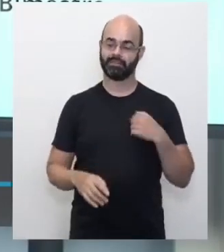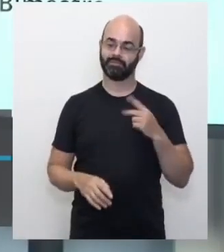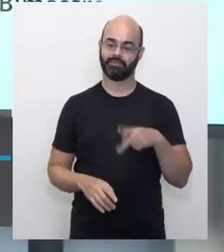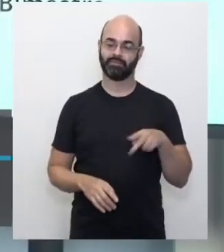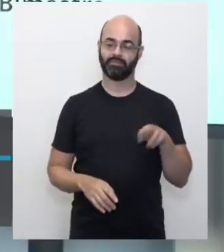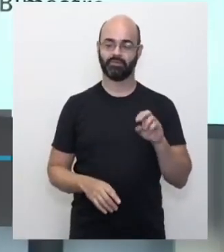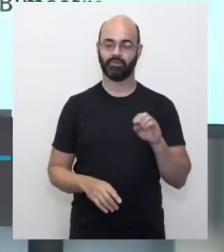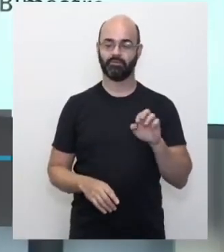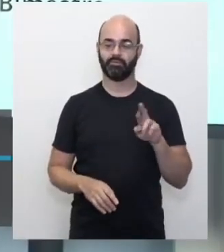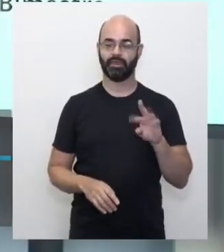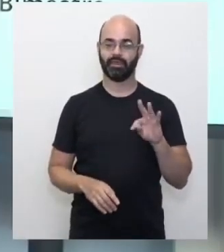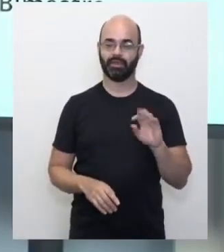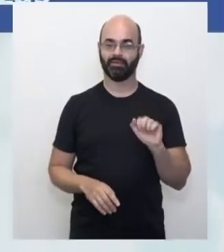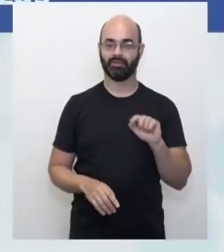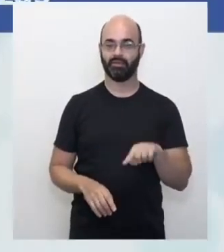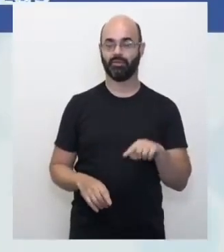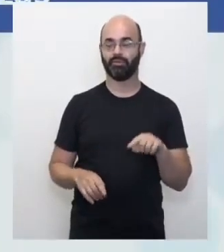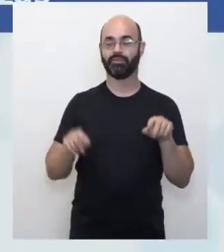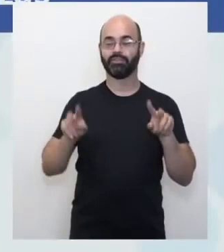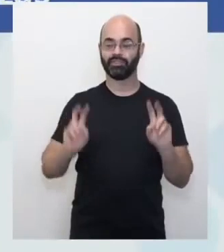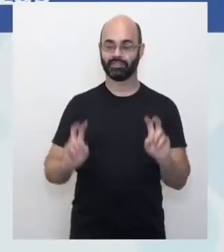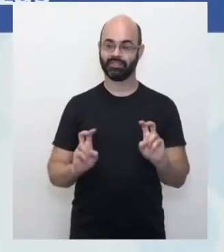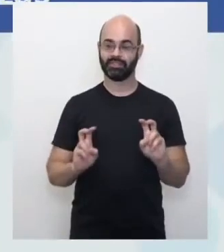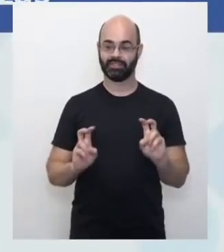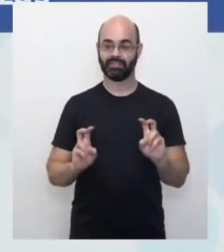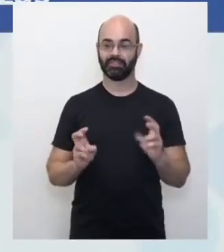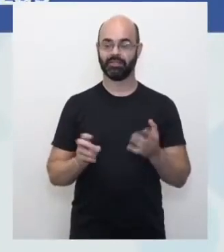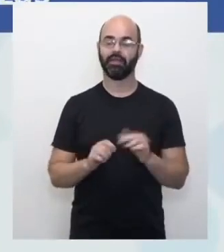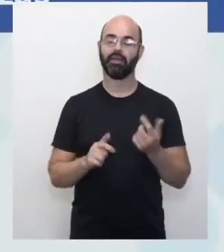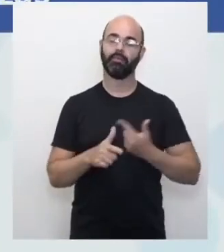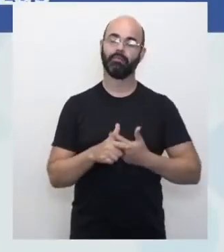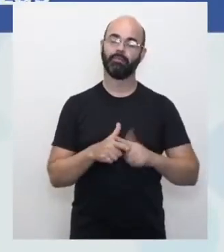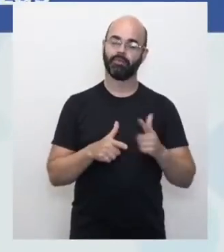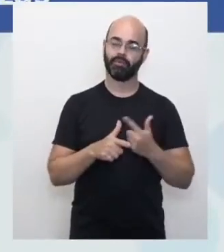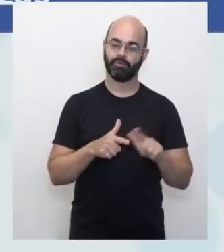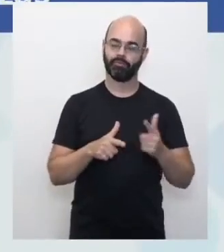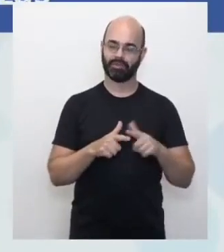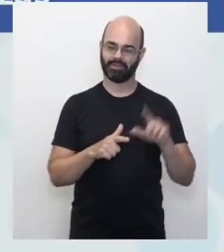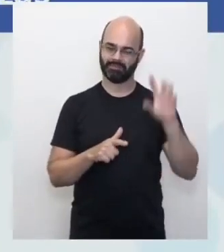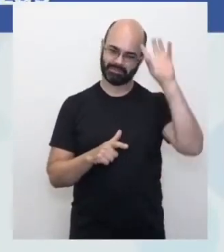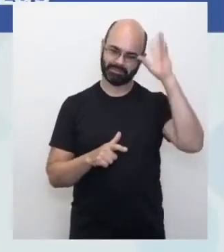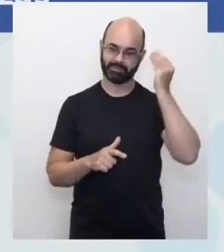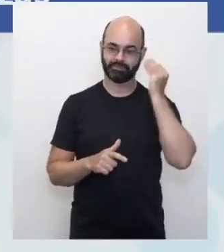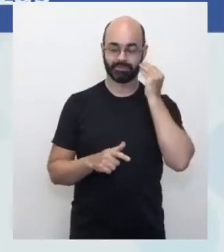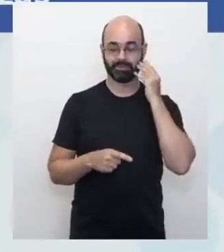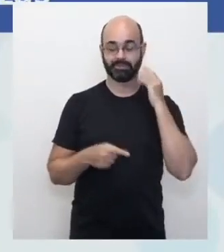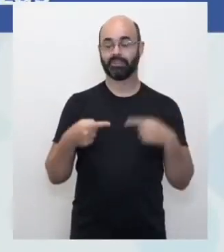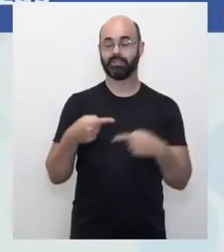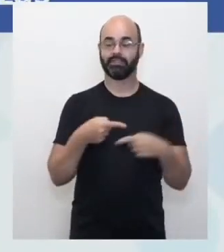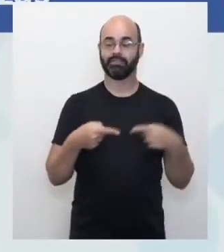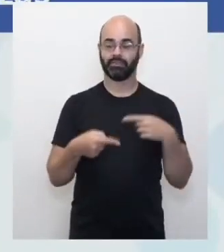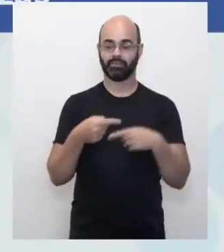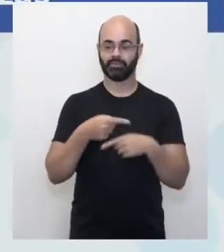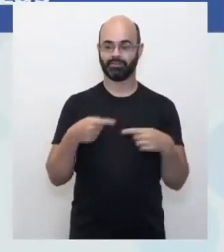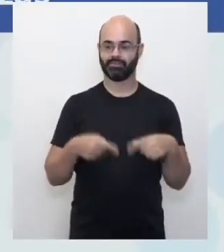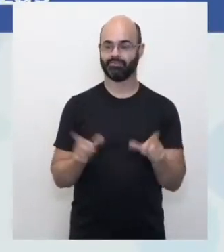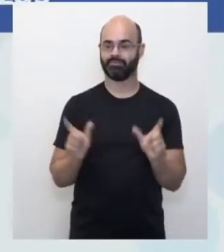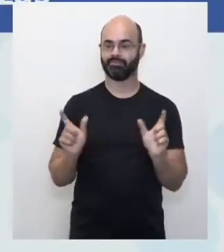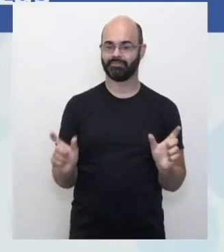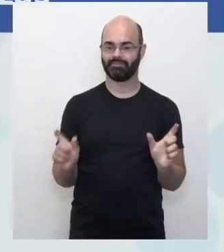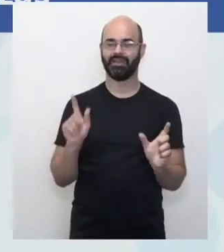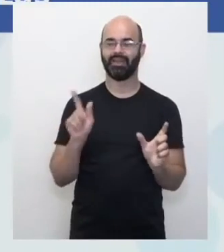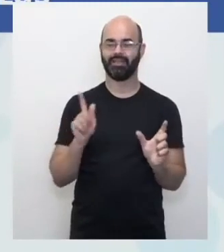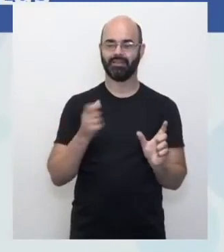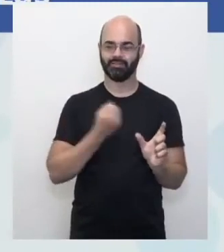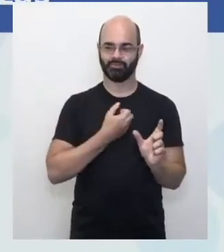o tema da nossa aula de hoje é resolução de problemas envolvendo razão entre duas grandezas. Na última aula a